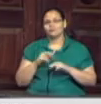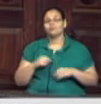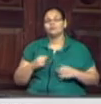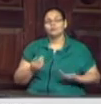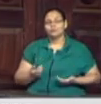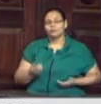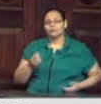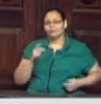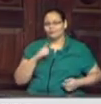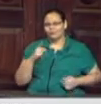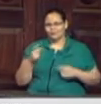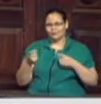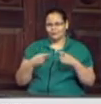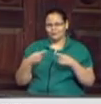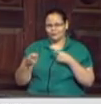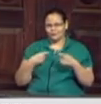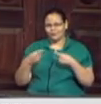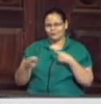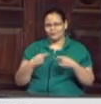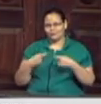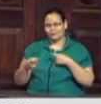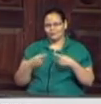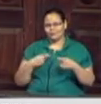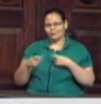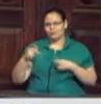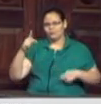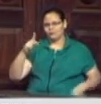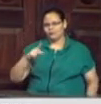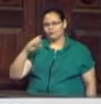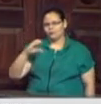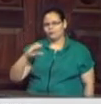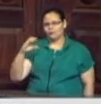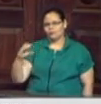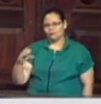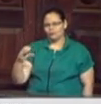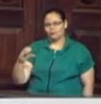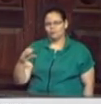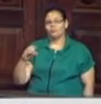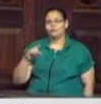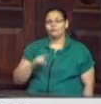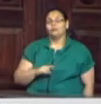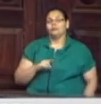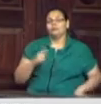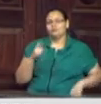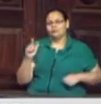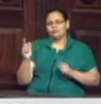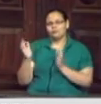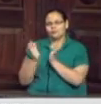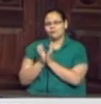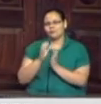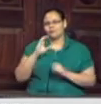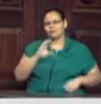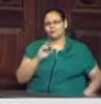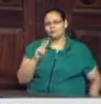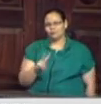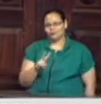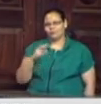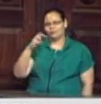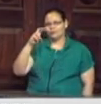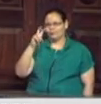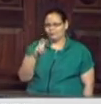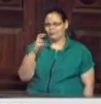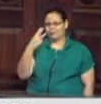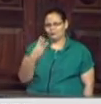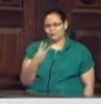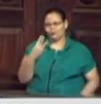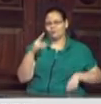essa guerra entre o PCC e o Comando Vermelho, 53